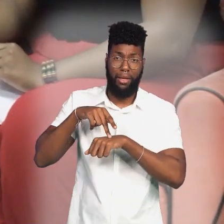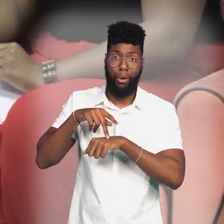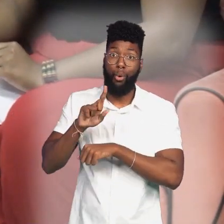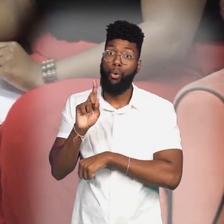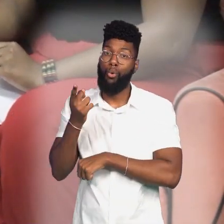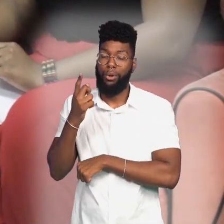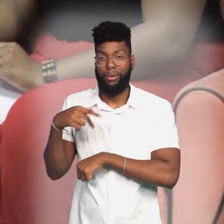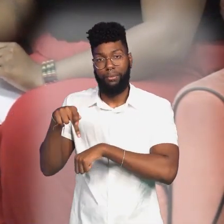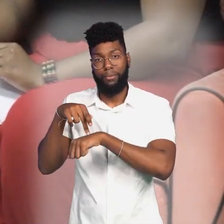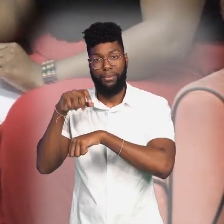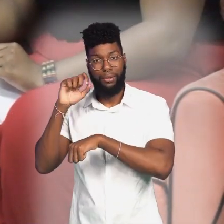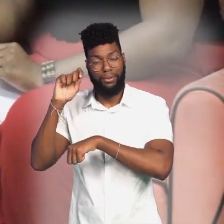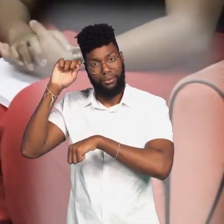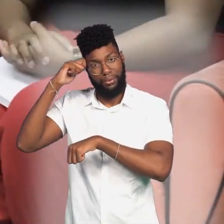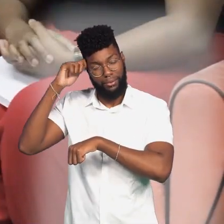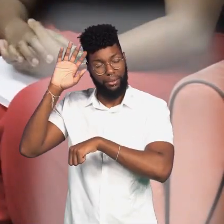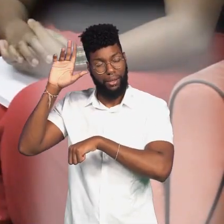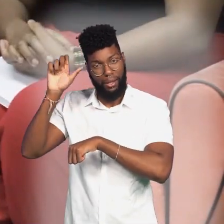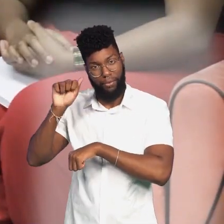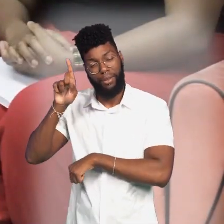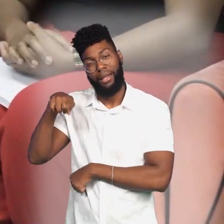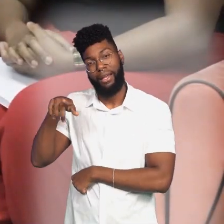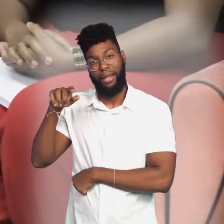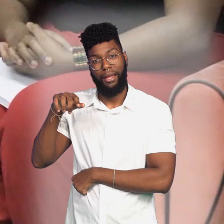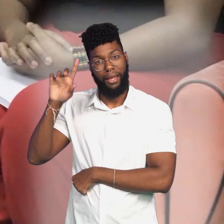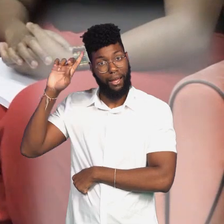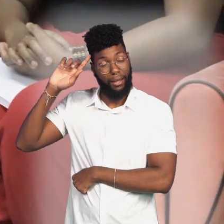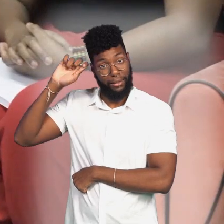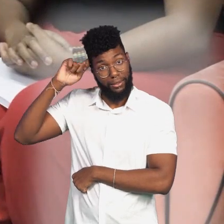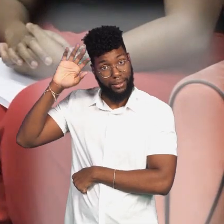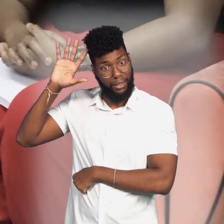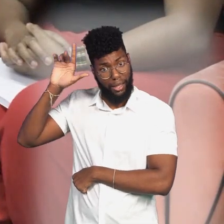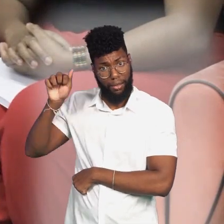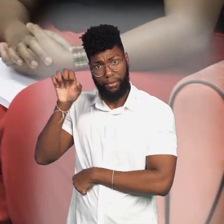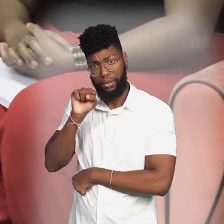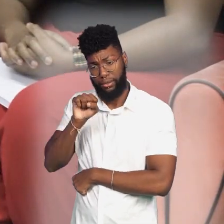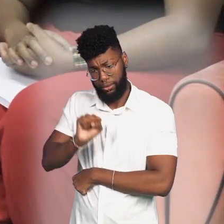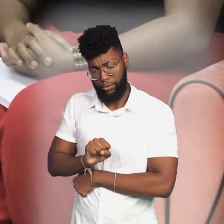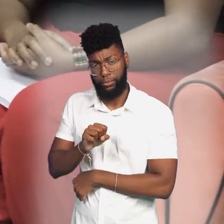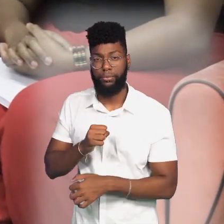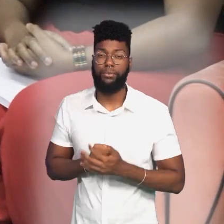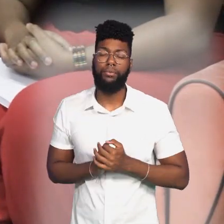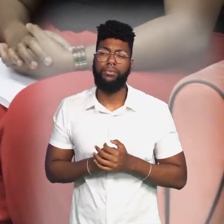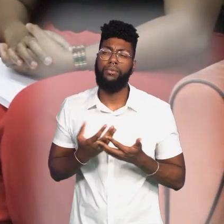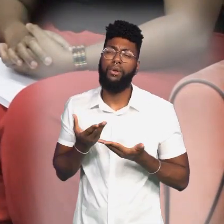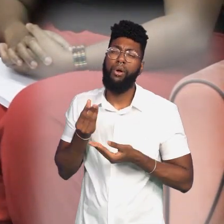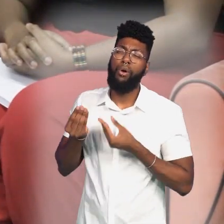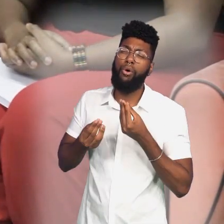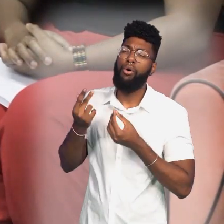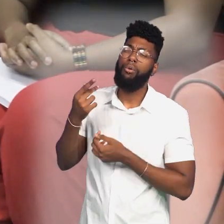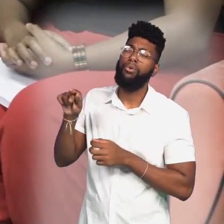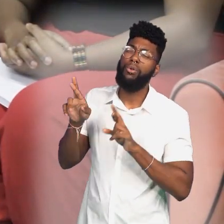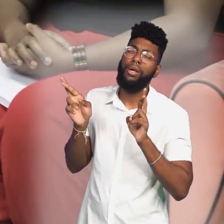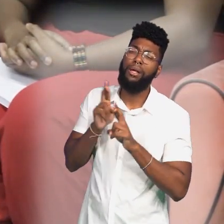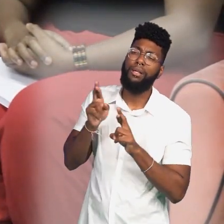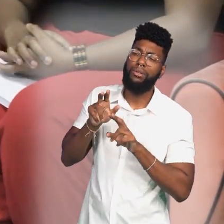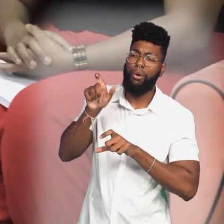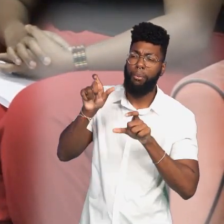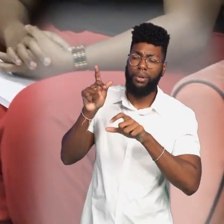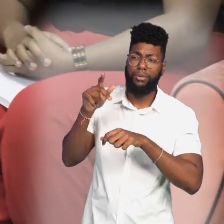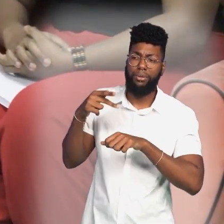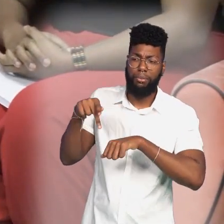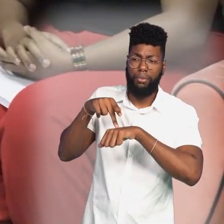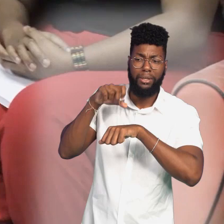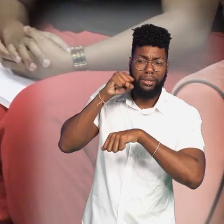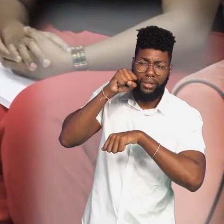África seria a África do Sul. Então, Mamadou, e como é que hoje está a tua relação com os senegaleses, teus familiares? Assim,